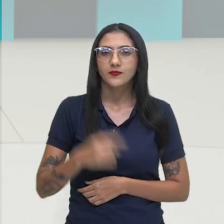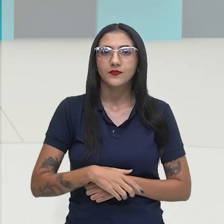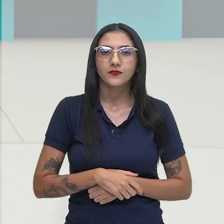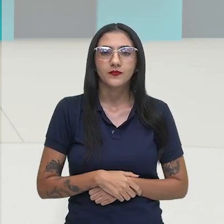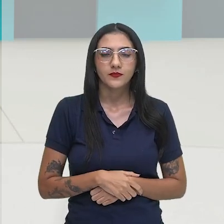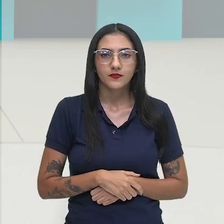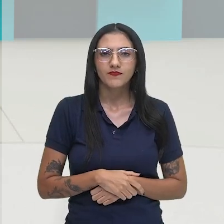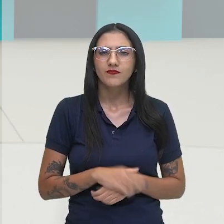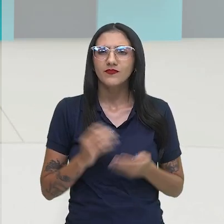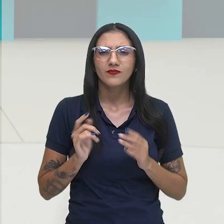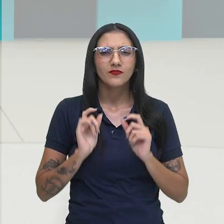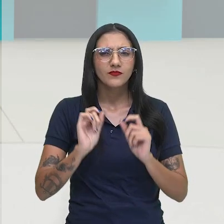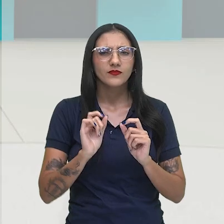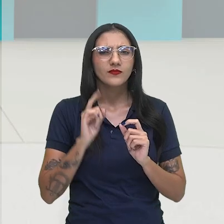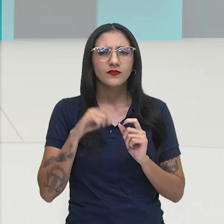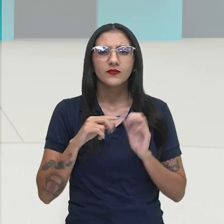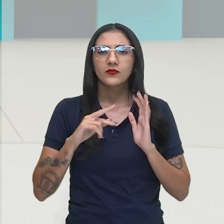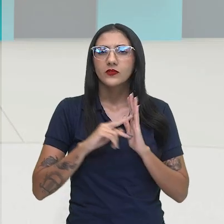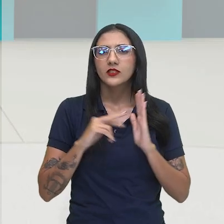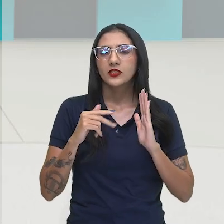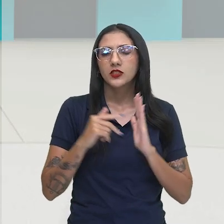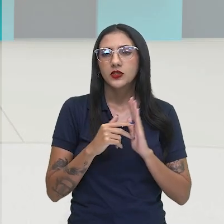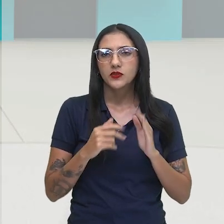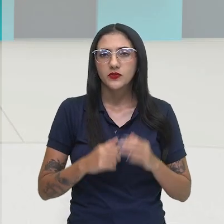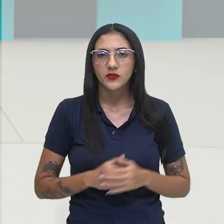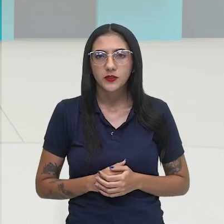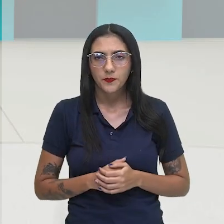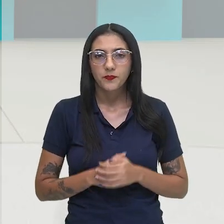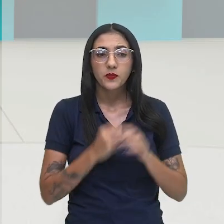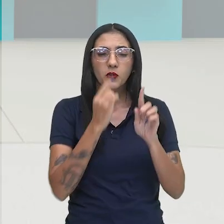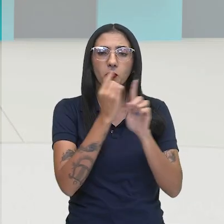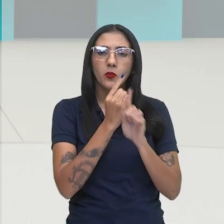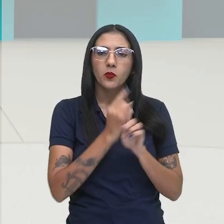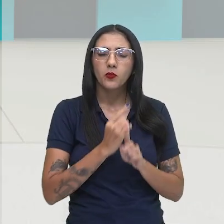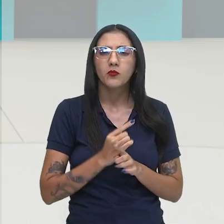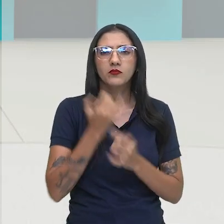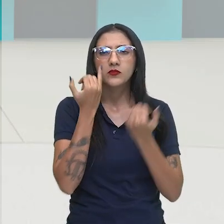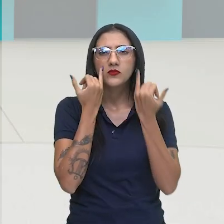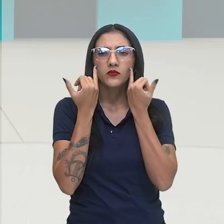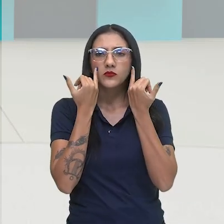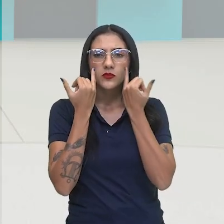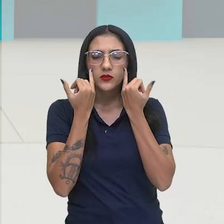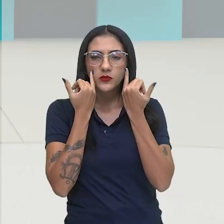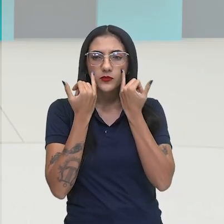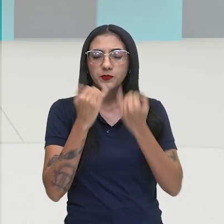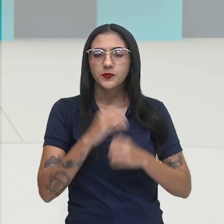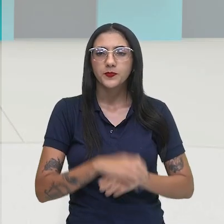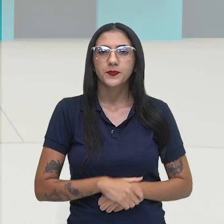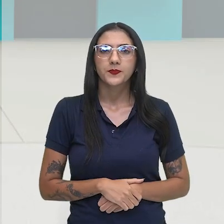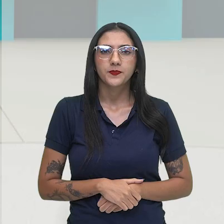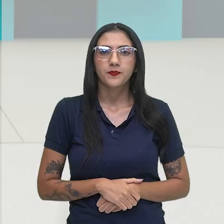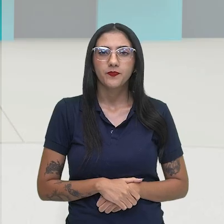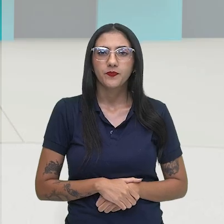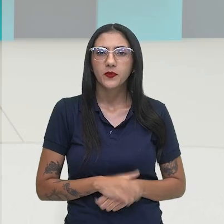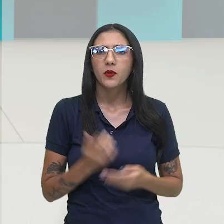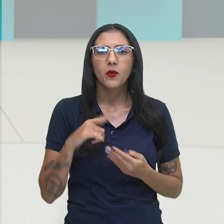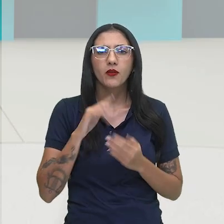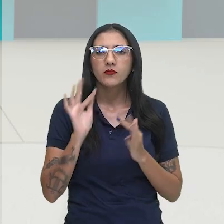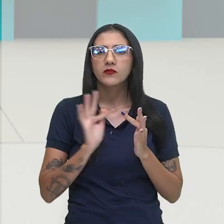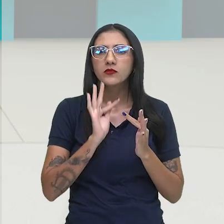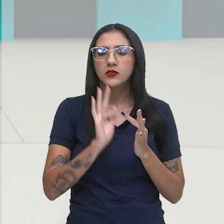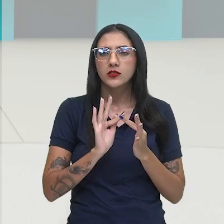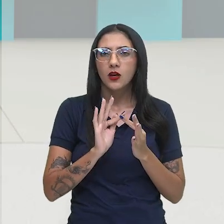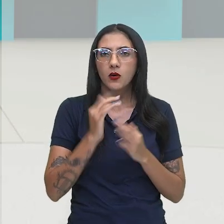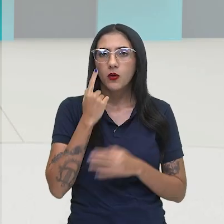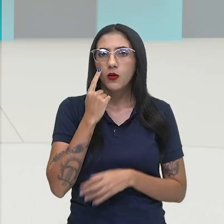Locator. O que é isso? Qual é o significado? Localizador uniforme de recursos, tá? Esse é o significado. Qual é a função dele, né?